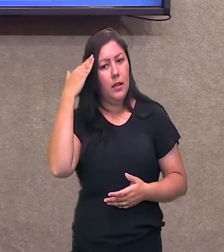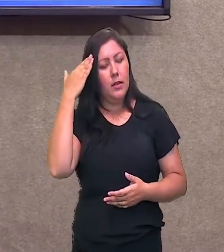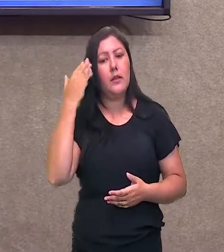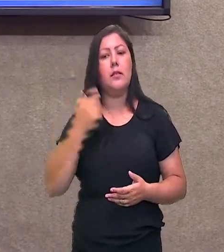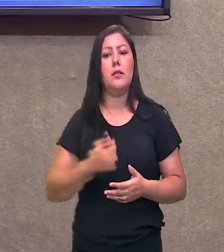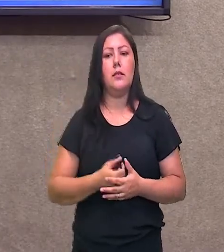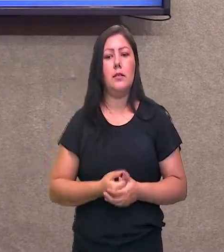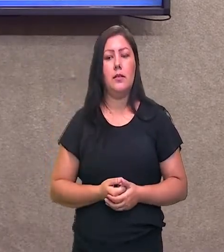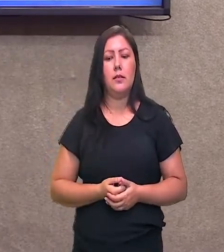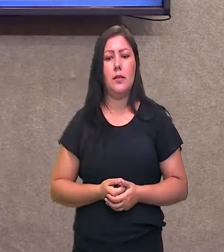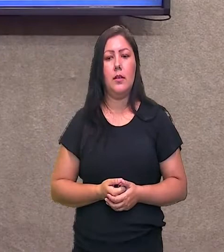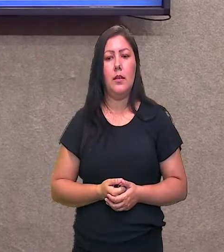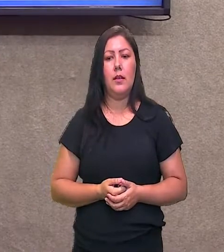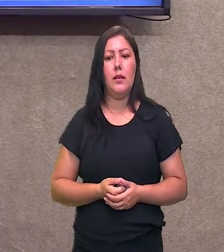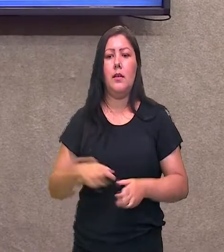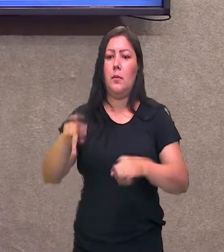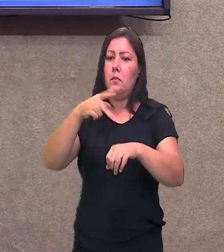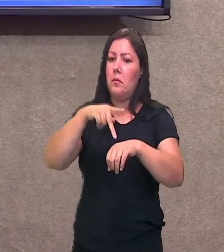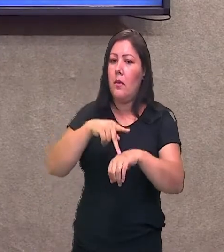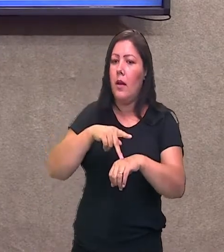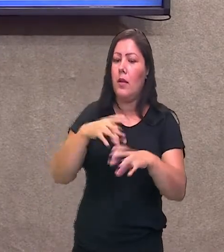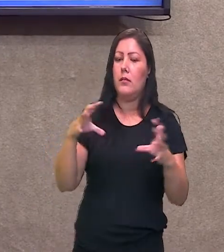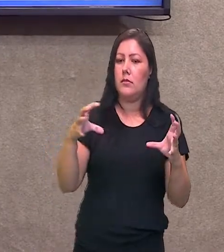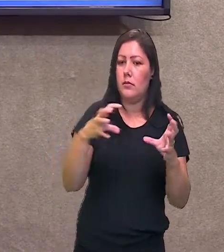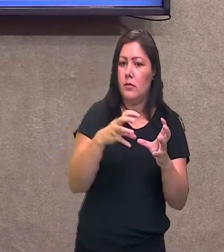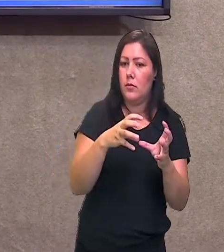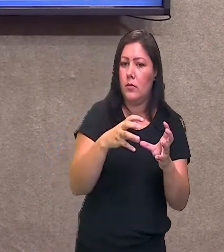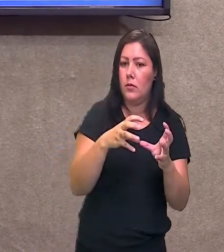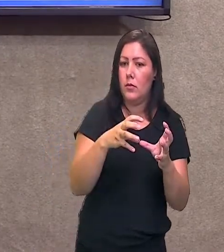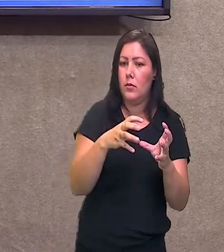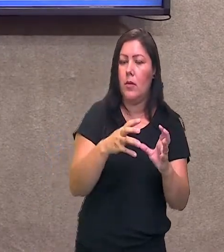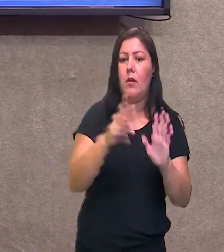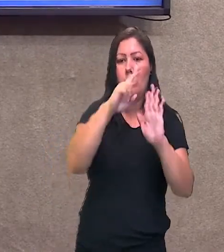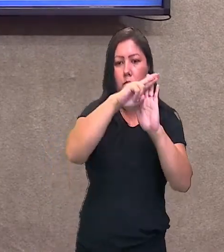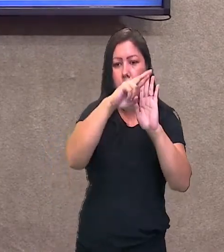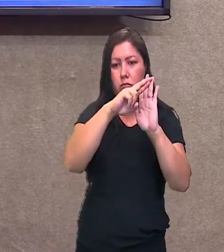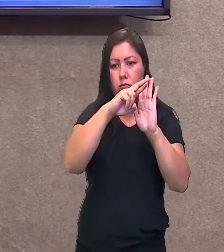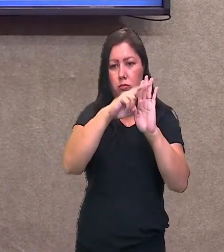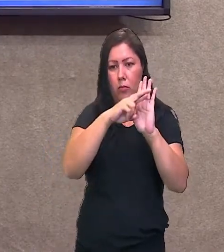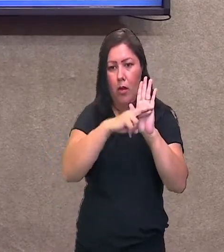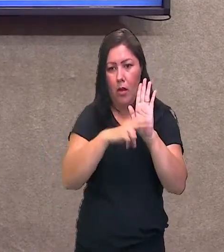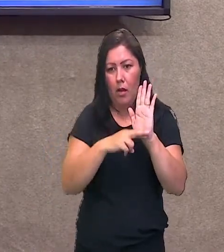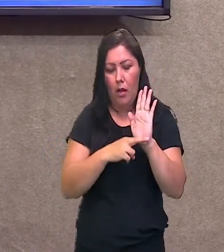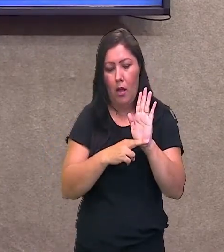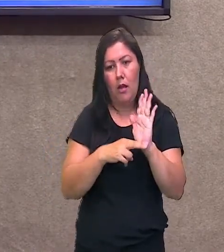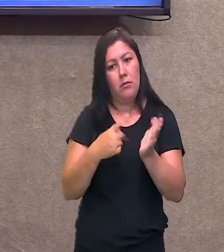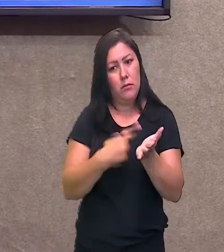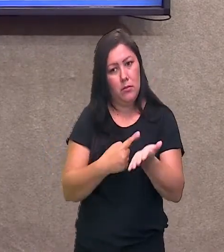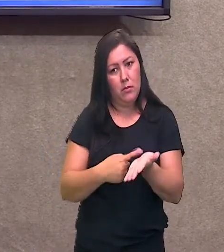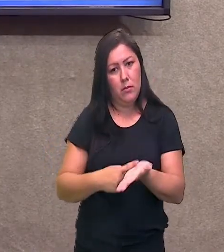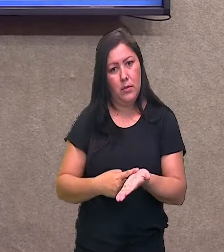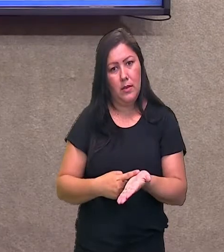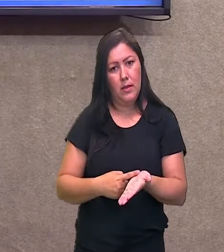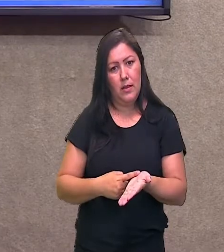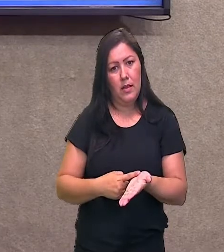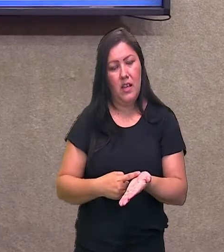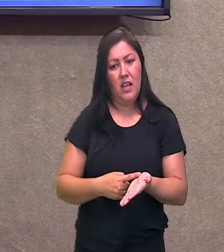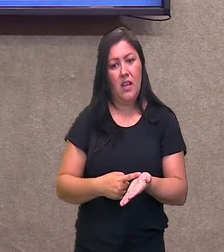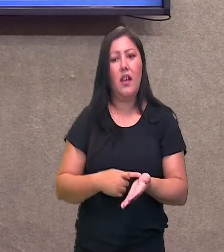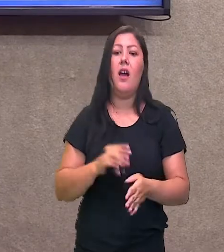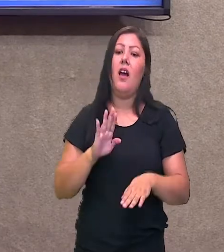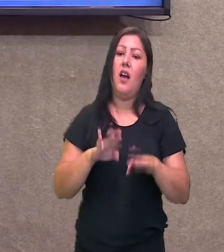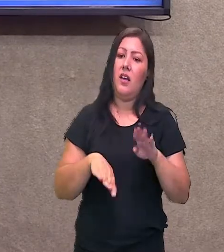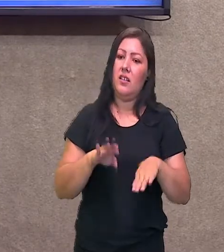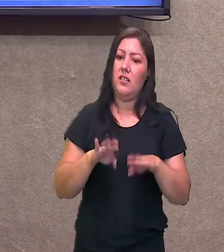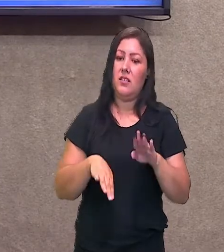isso e entender que as regras, os combinados, muitas das vezes, nem